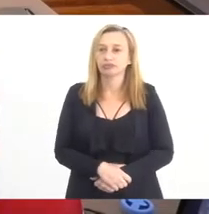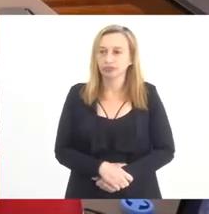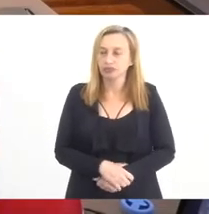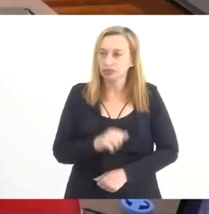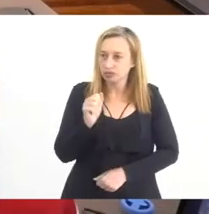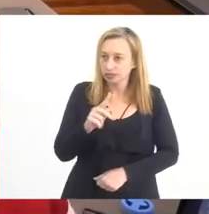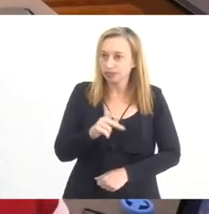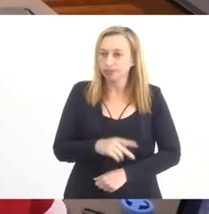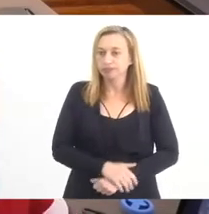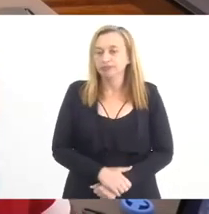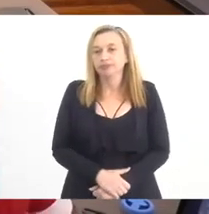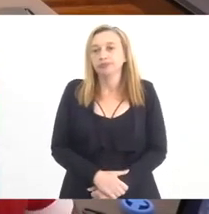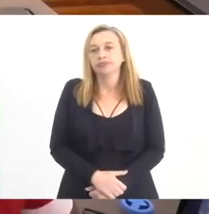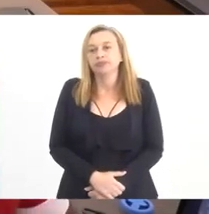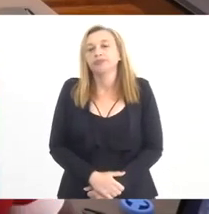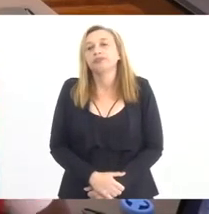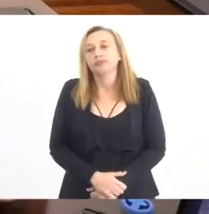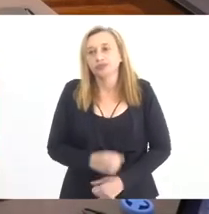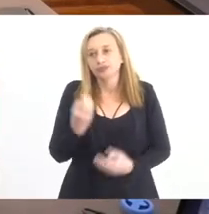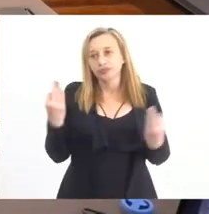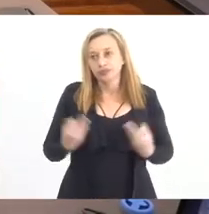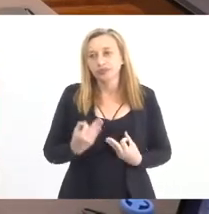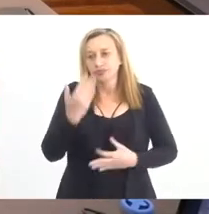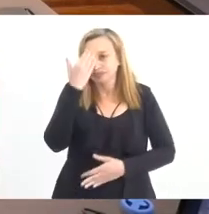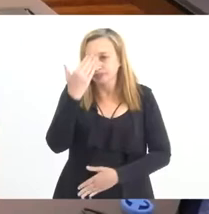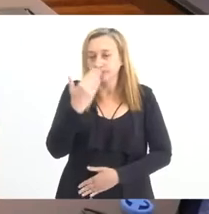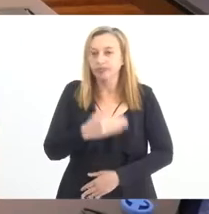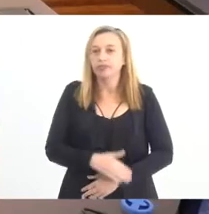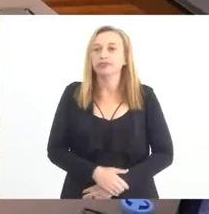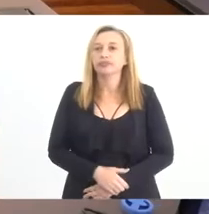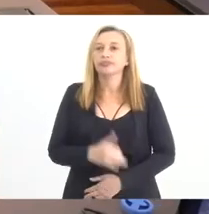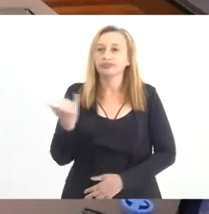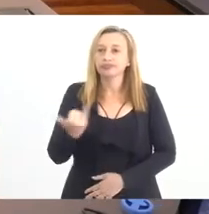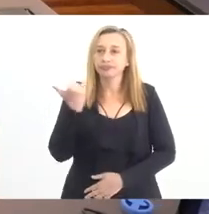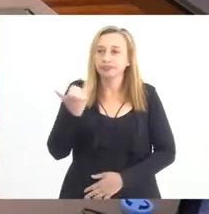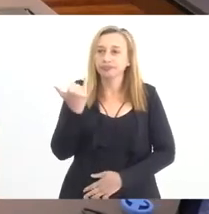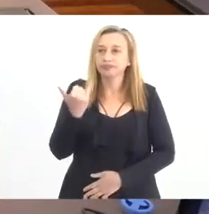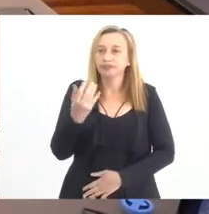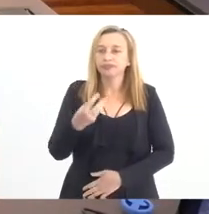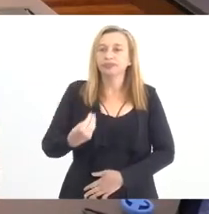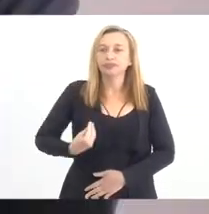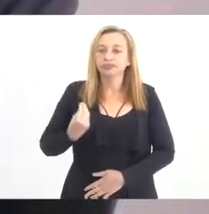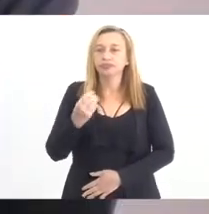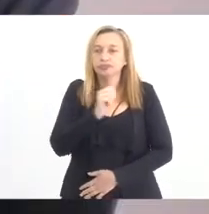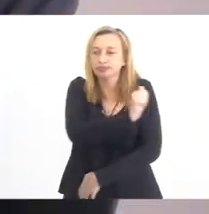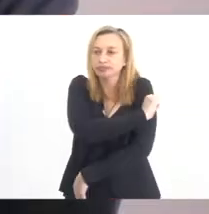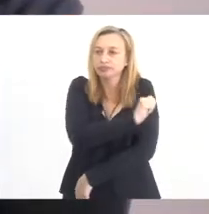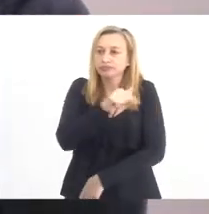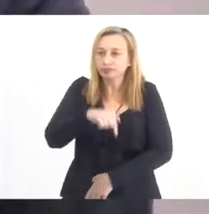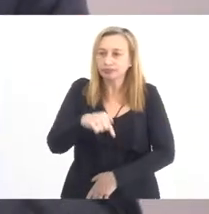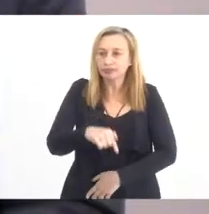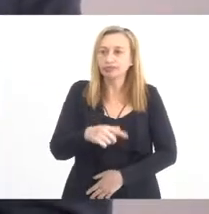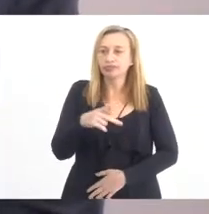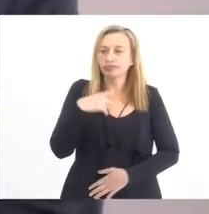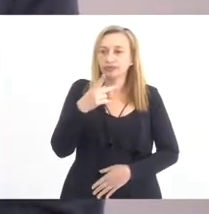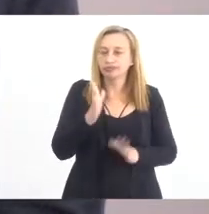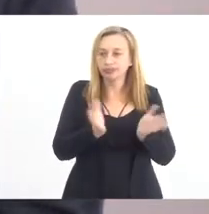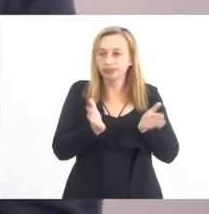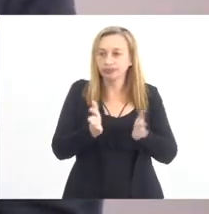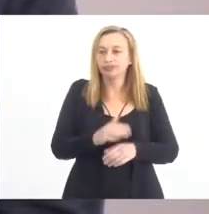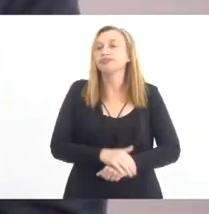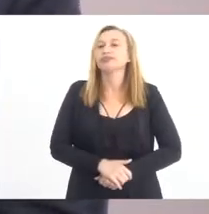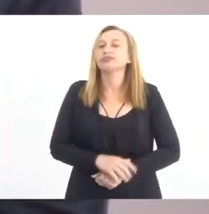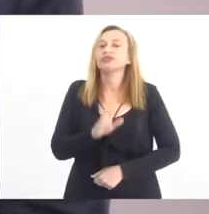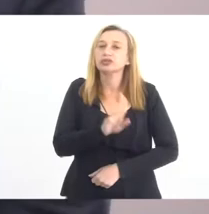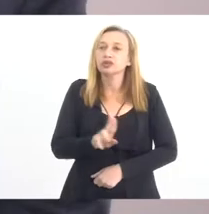Ok? Está ótimo, obrigado. Muito importante também a presença dos alunos aqui. E chamo a palavra agora,